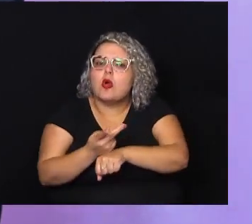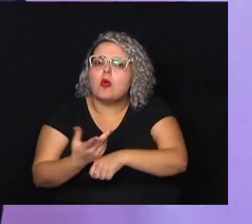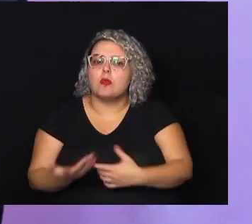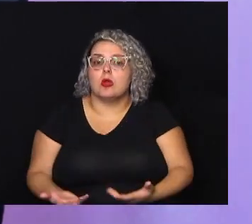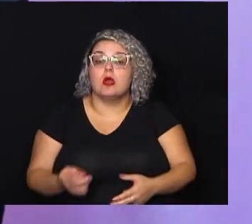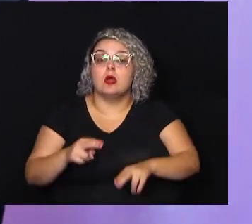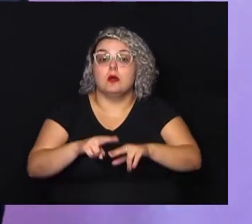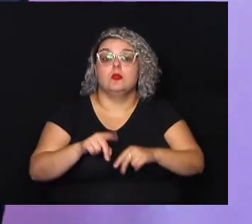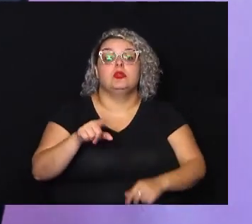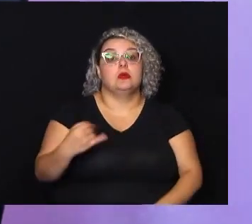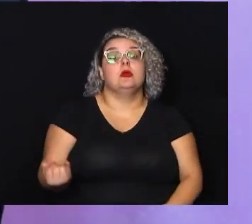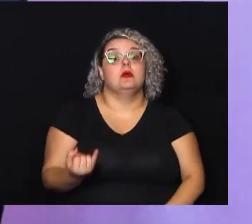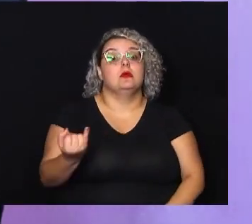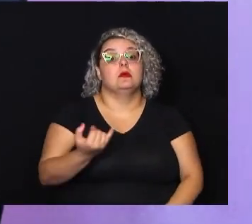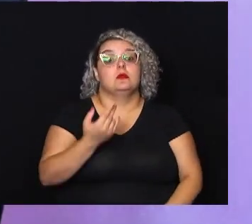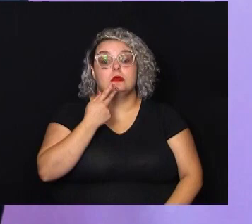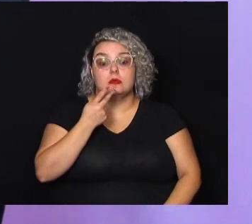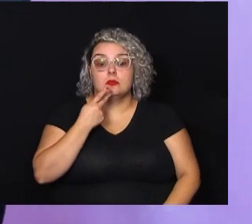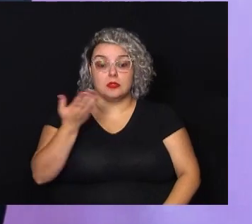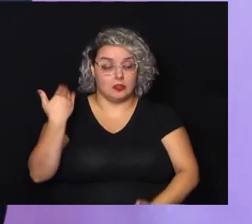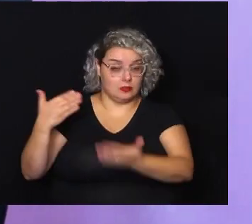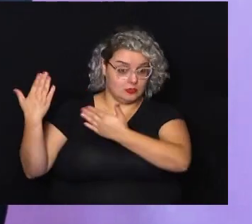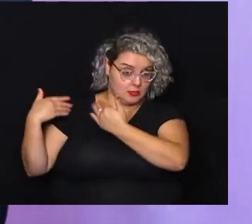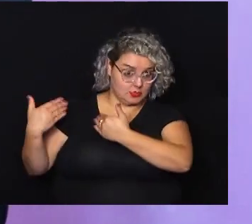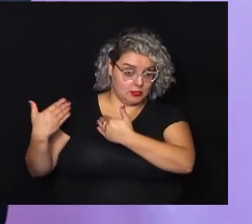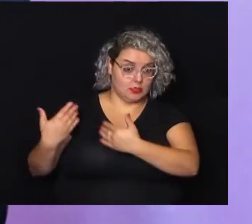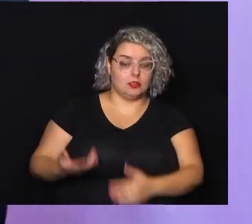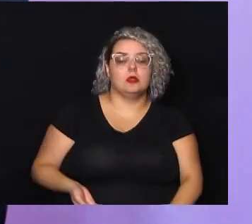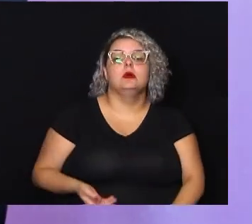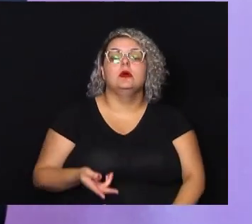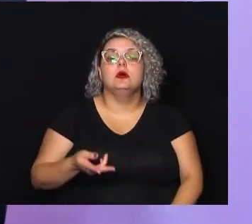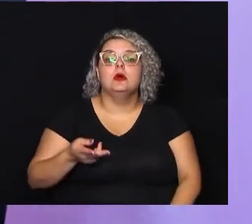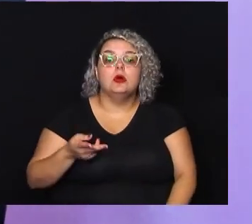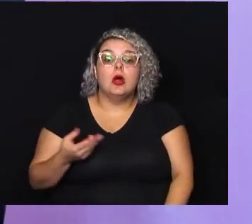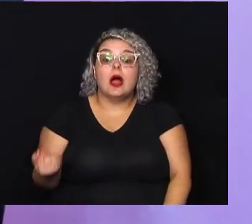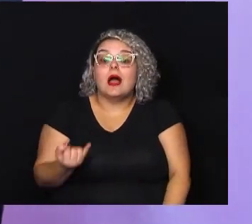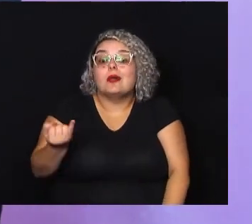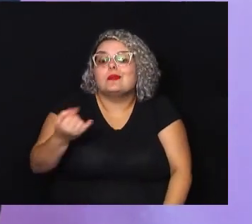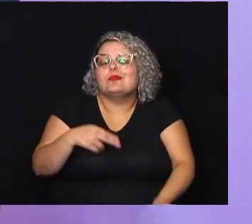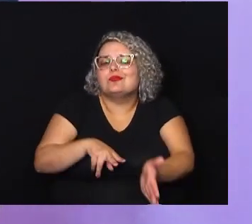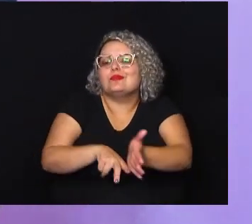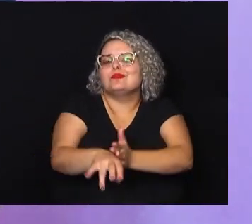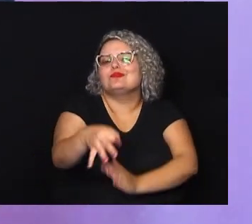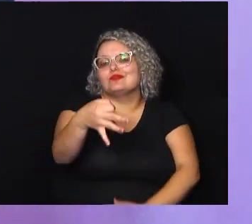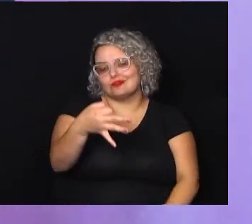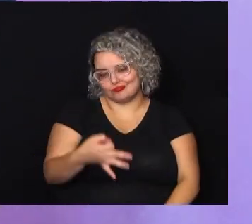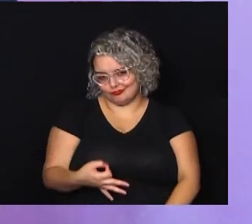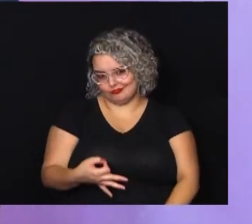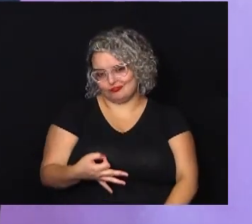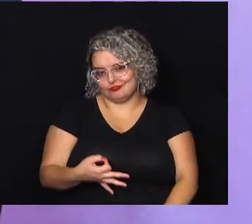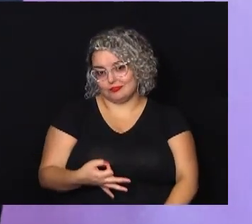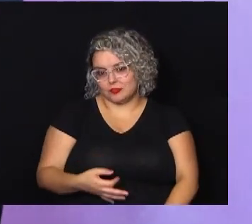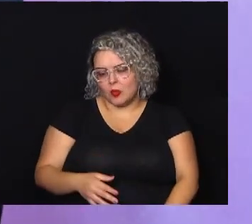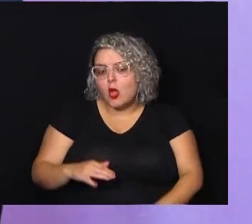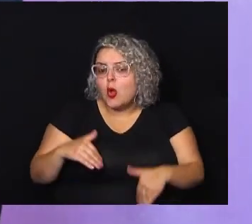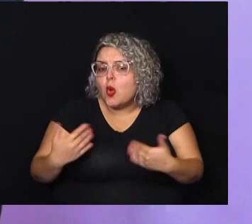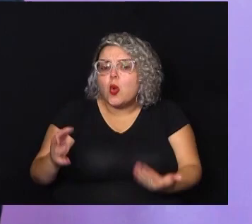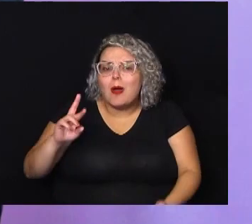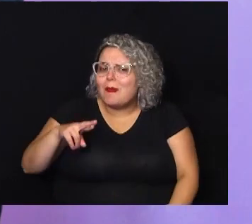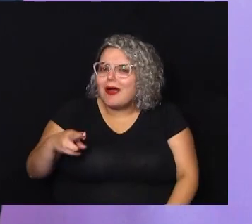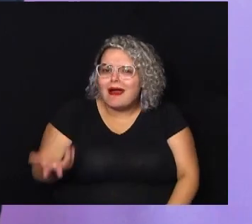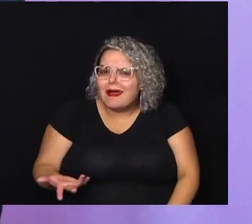Exatamente. Então, a gente precisa buscar, por isso que é muito importante, como falávamos, da importância de se fazer o